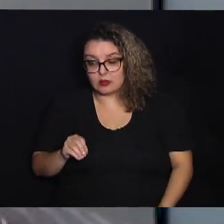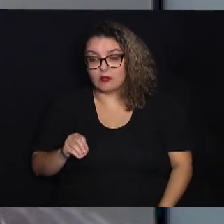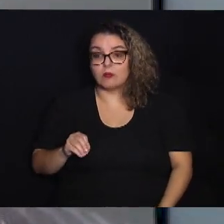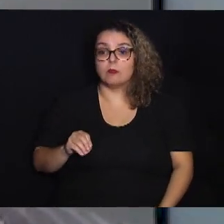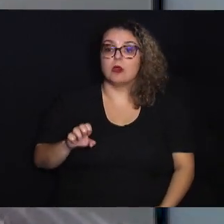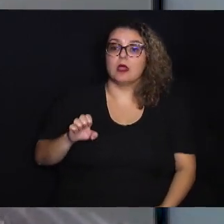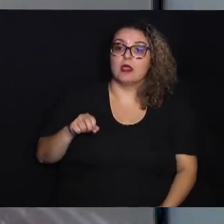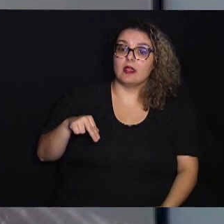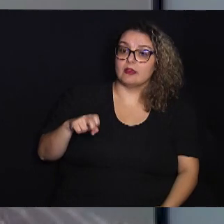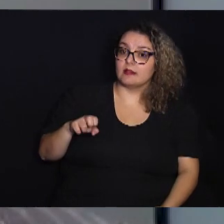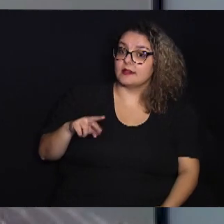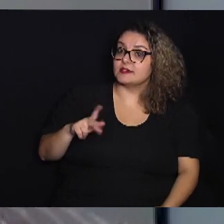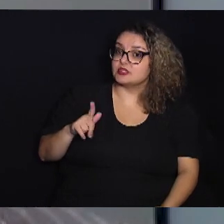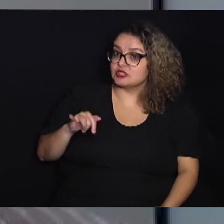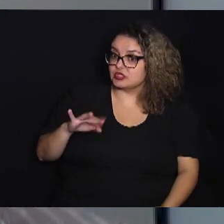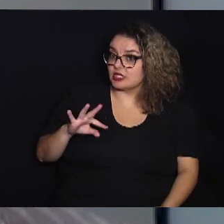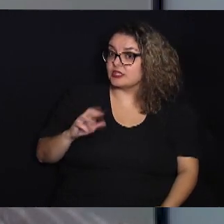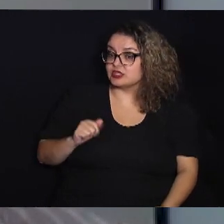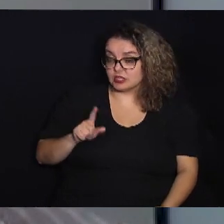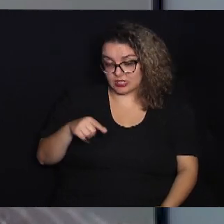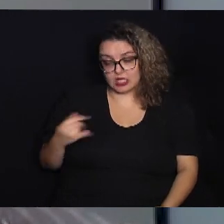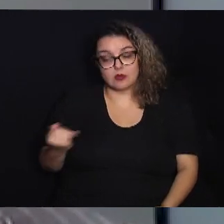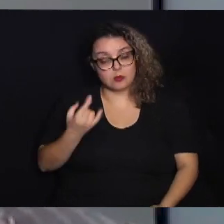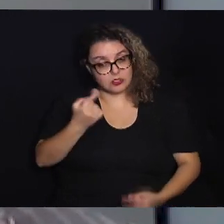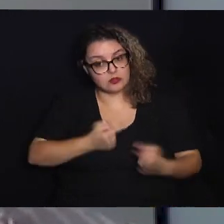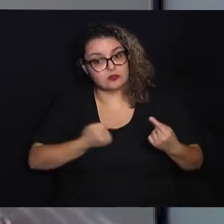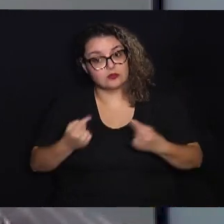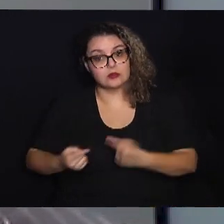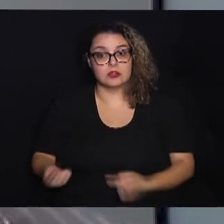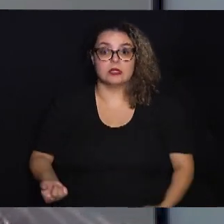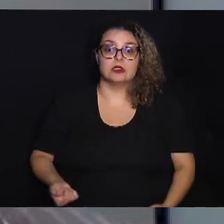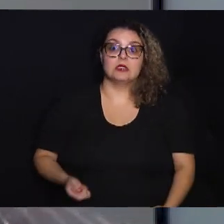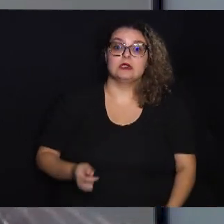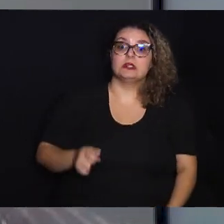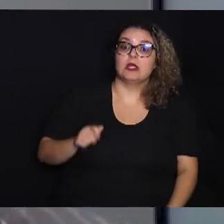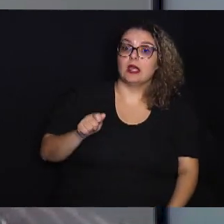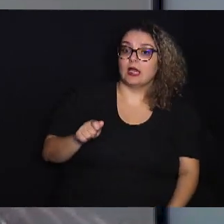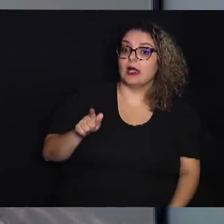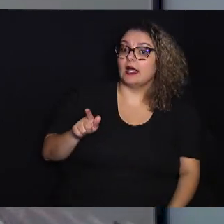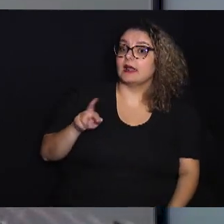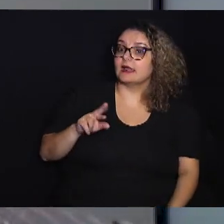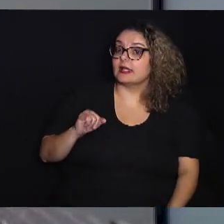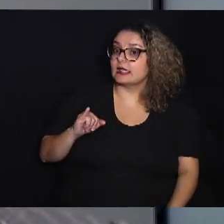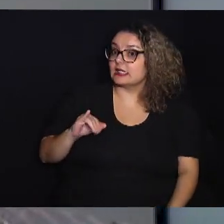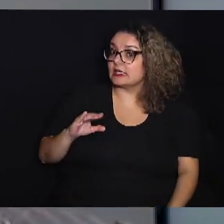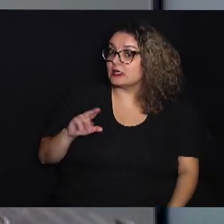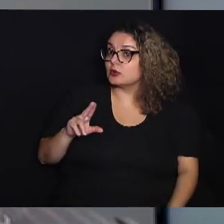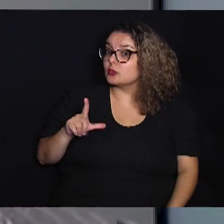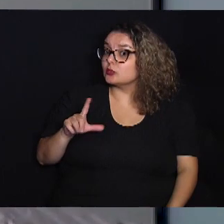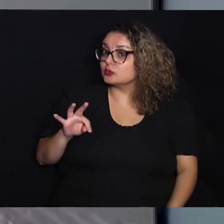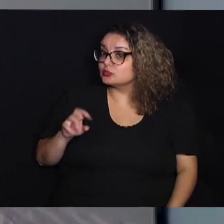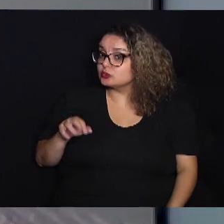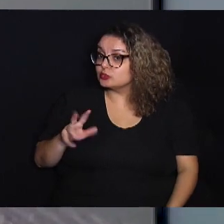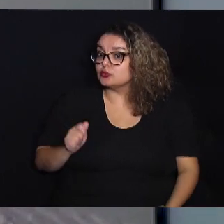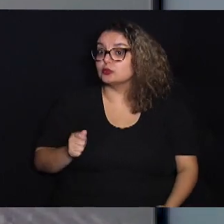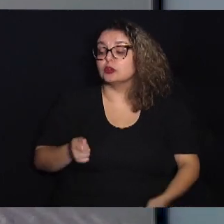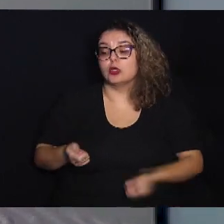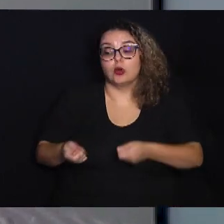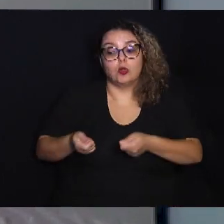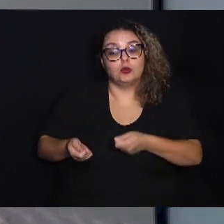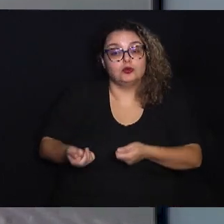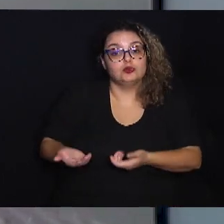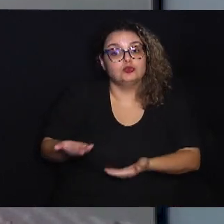que é um fator muito importante discutido, né? A questão da agricultura também, formas,